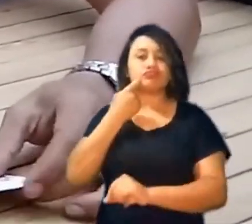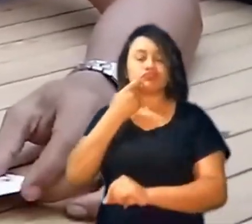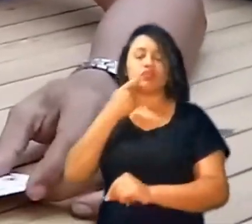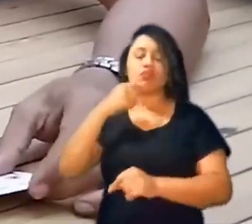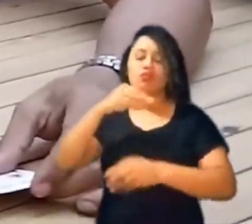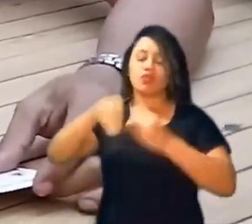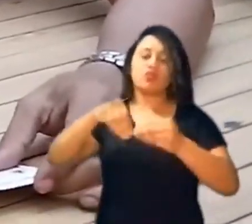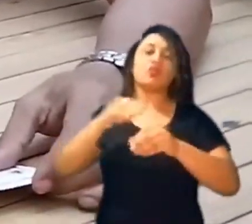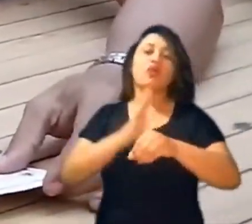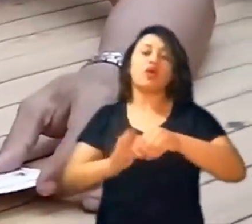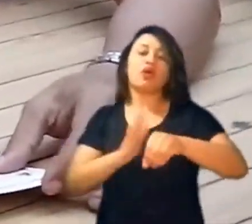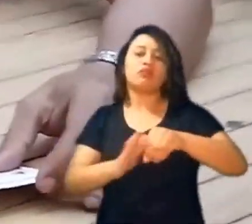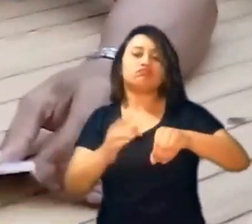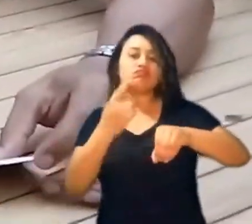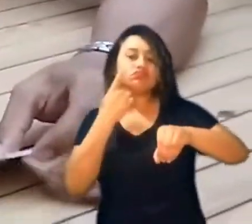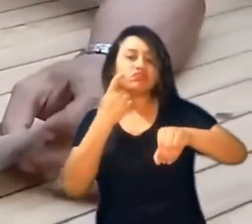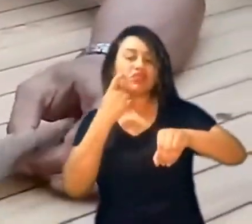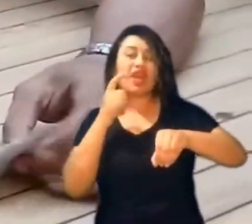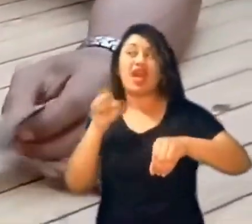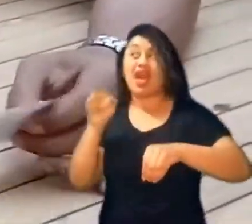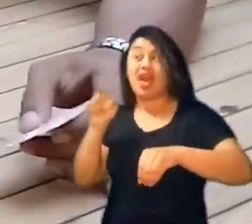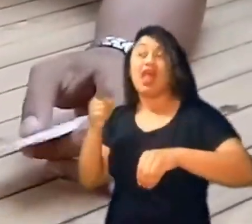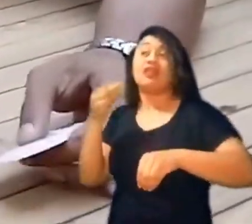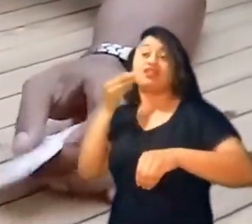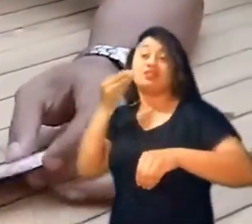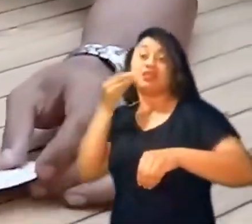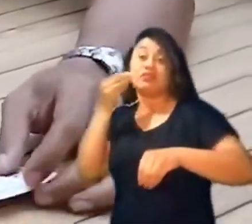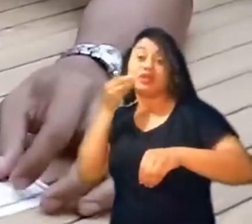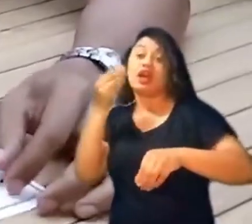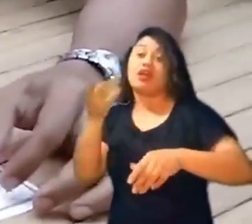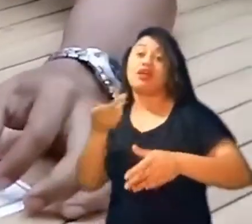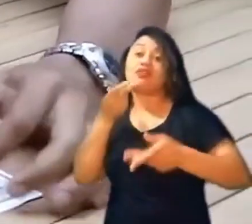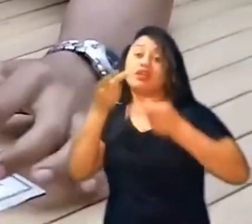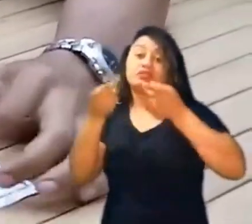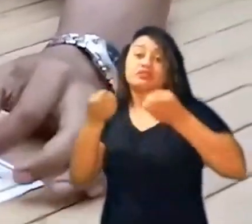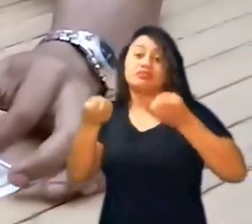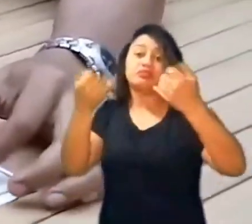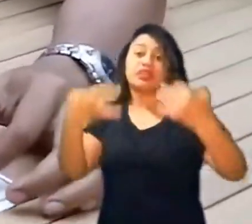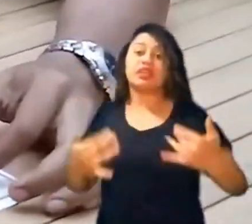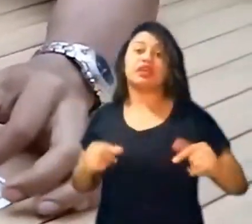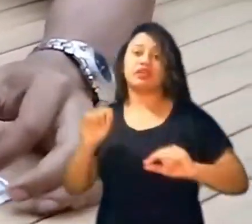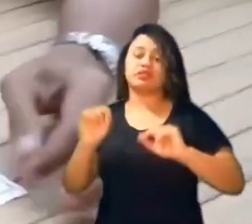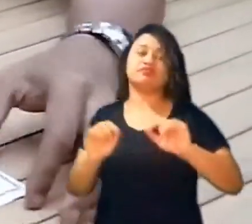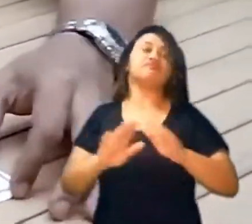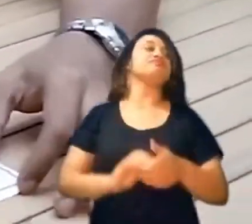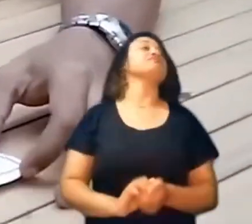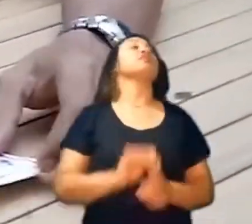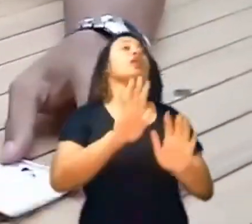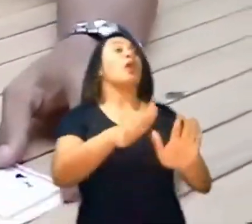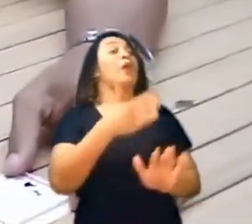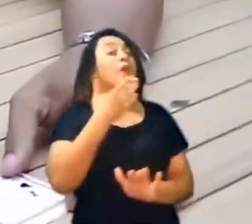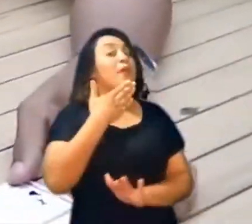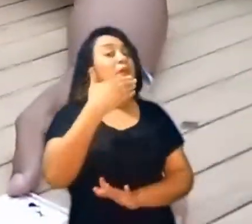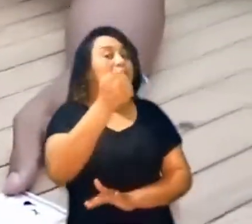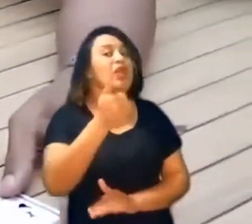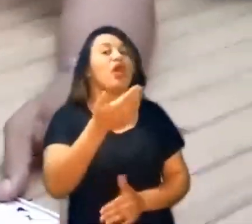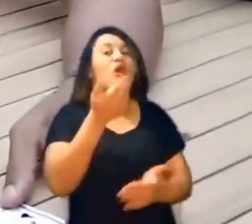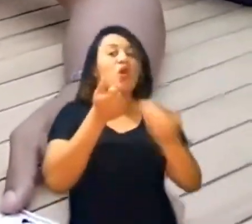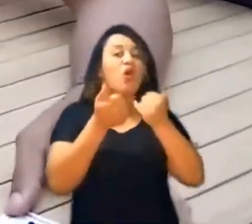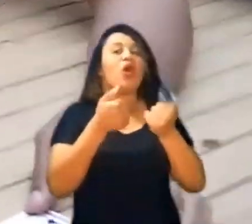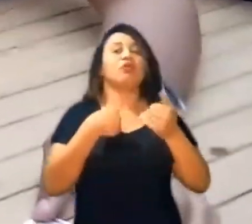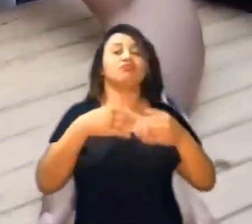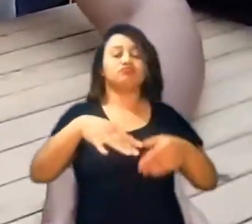cebola. Mamãe vai provar, ela é que vai dizer. Eu vou provar. E o mais prático é que se come com a